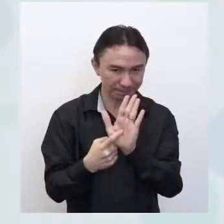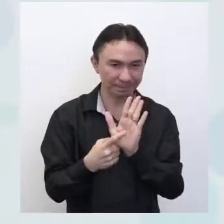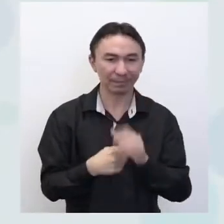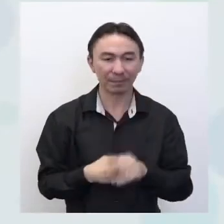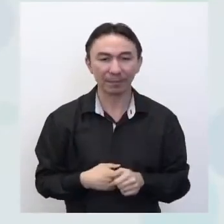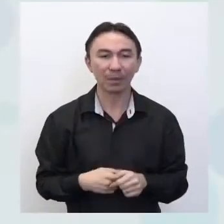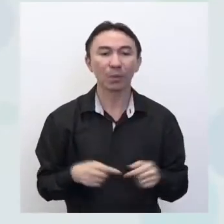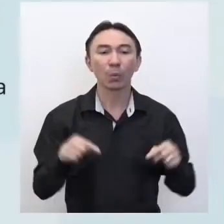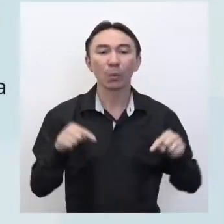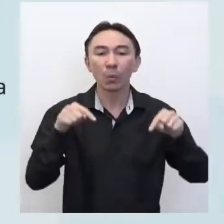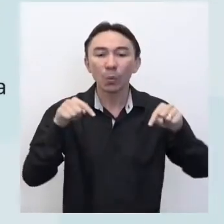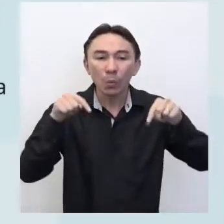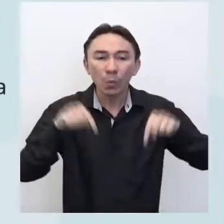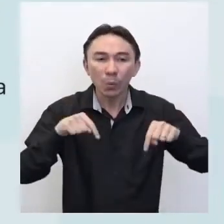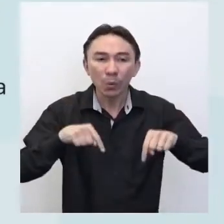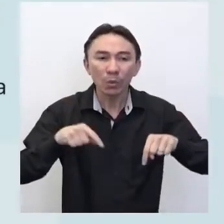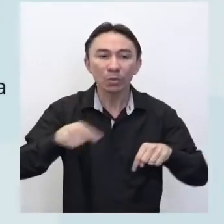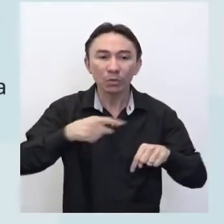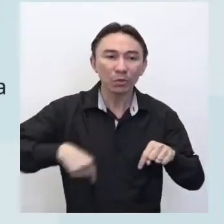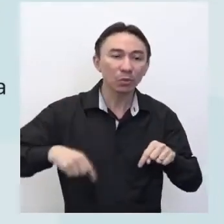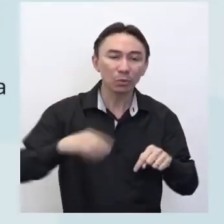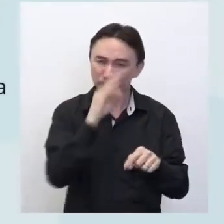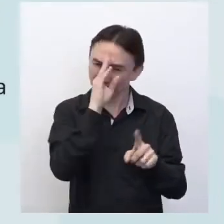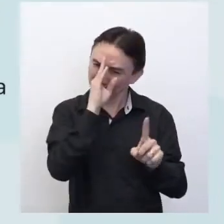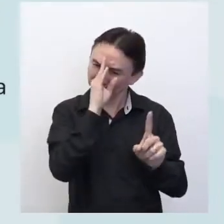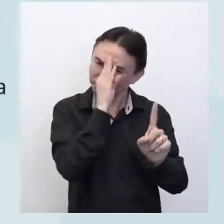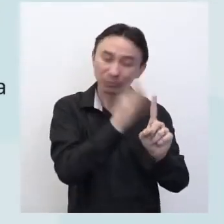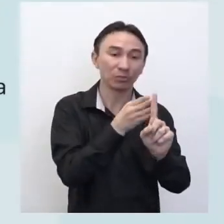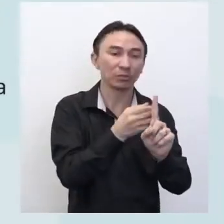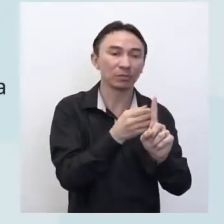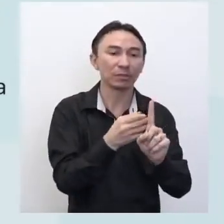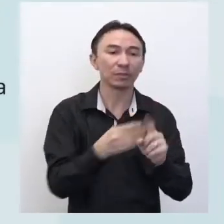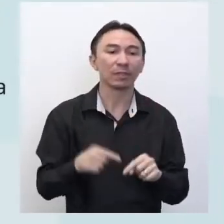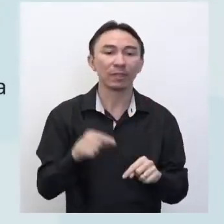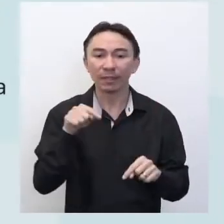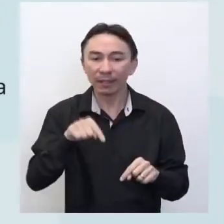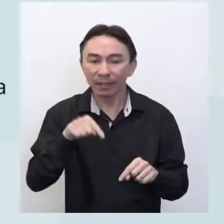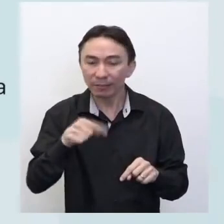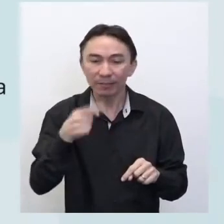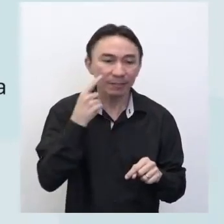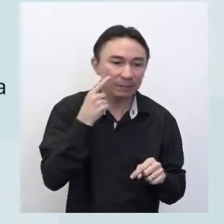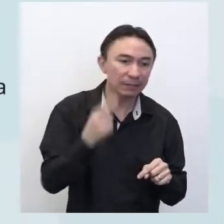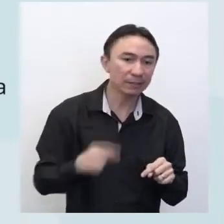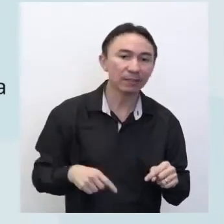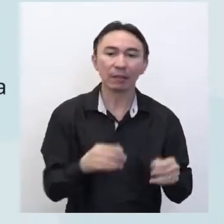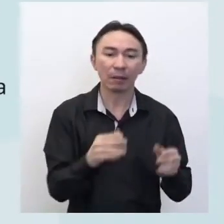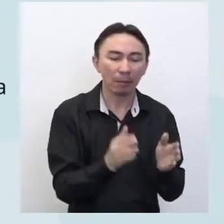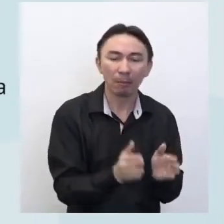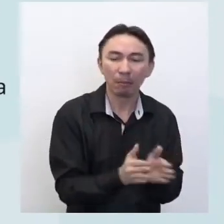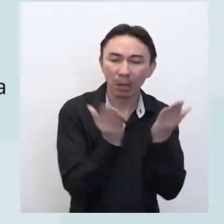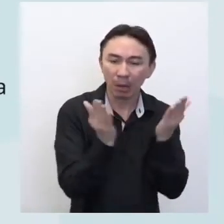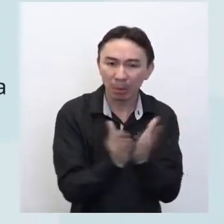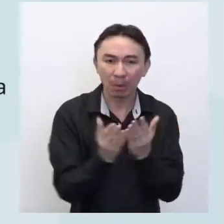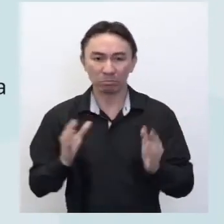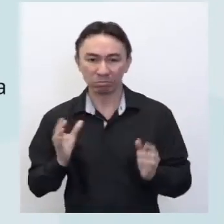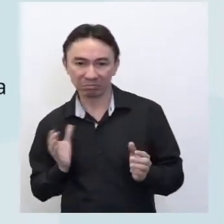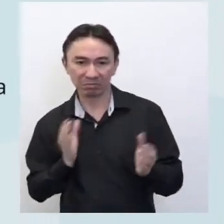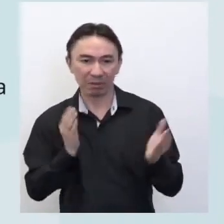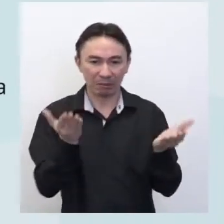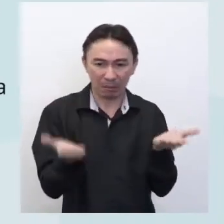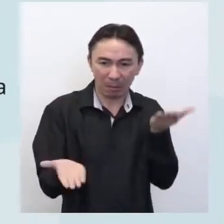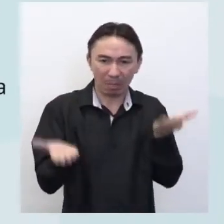do conhecimento que a gente vai mobilizar hoje? É a desigualdade entre os homens como desafio